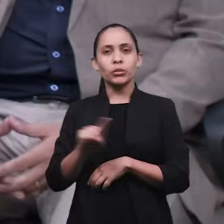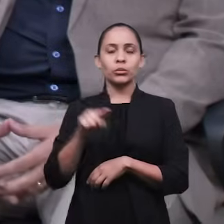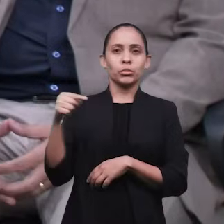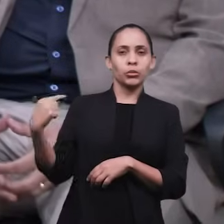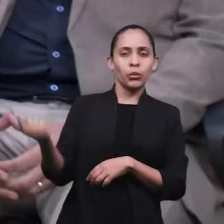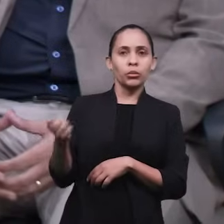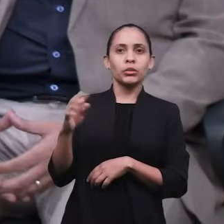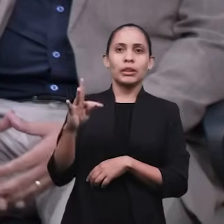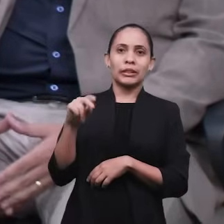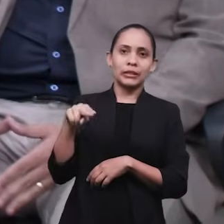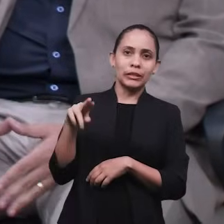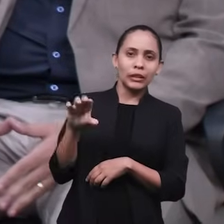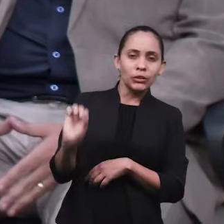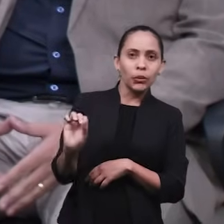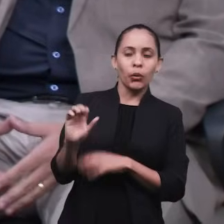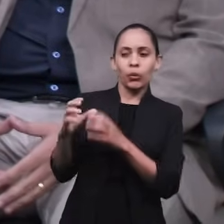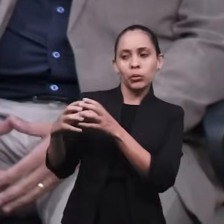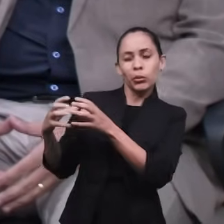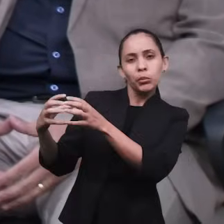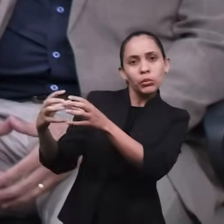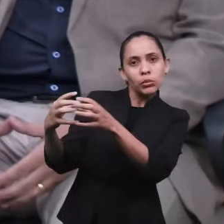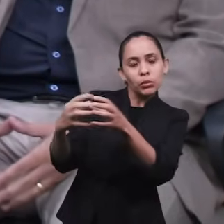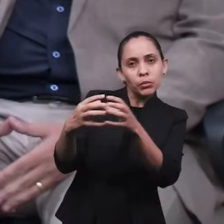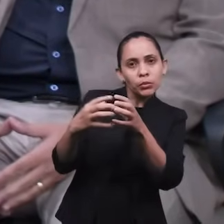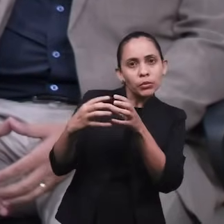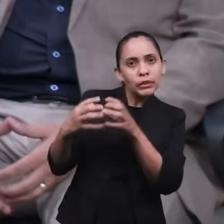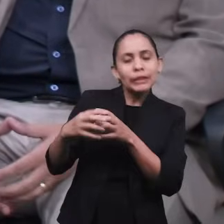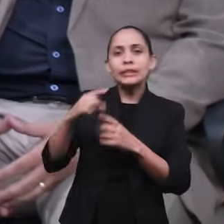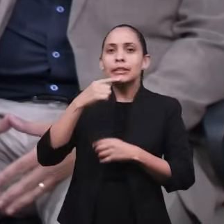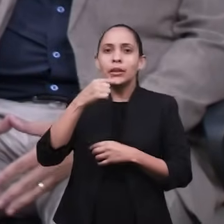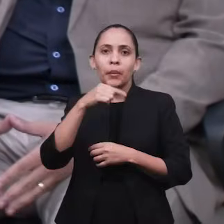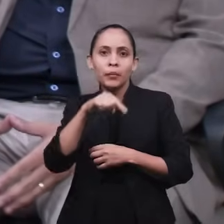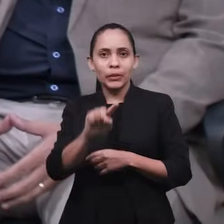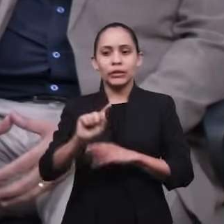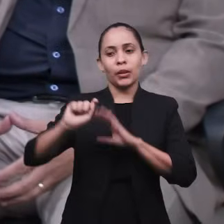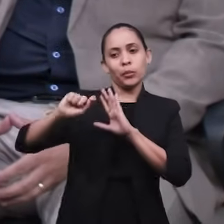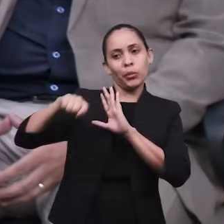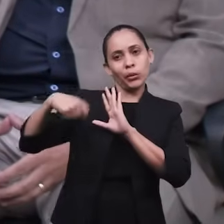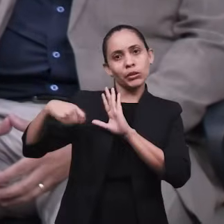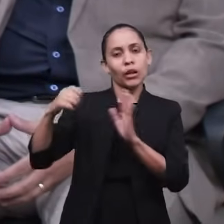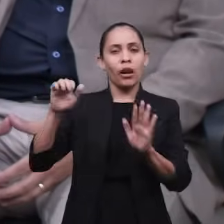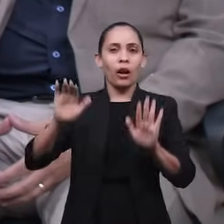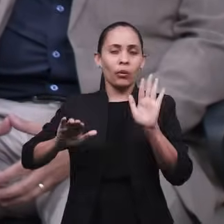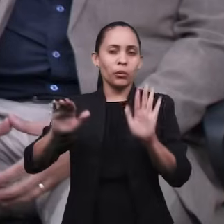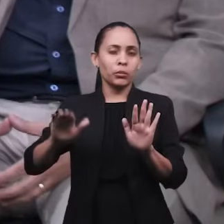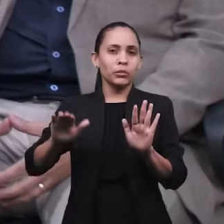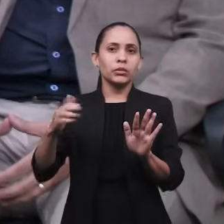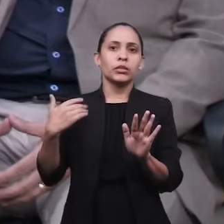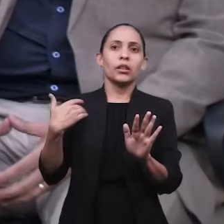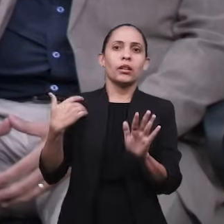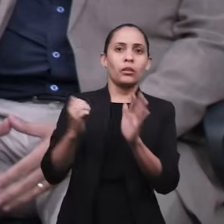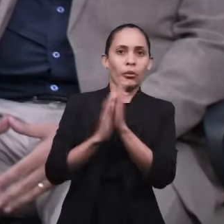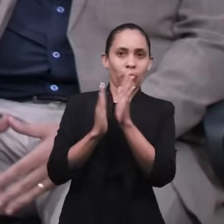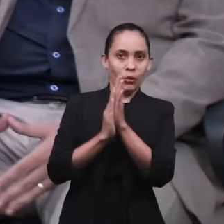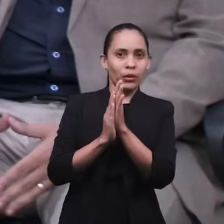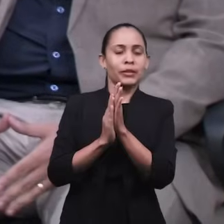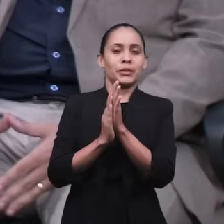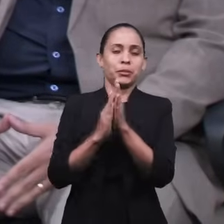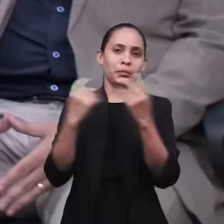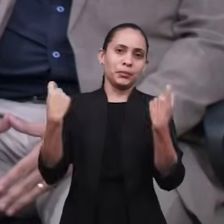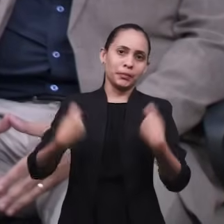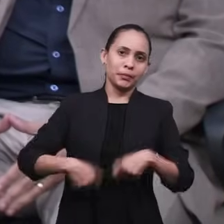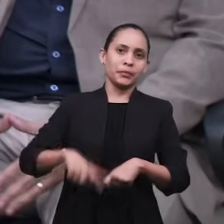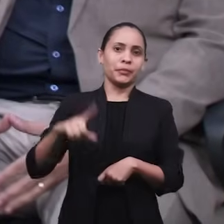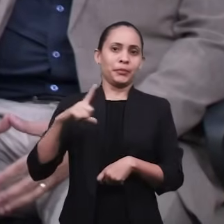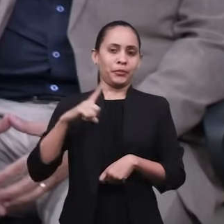dia baixo, outro dia instrumento, então ficava a semana inteira no estúdio para produzir alguns louvores, porque tinha que